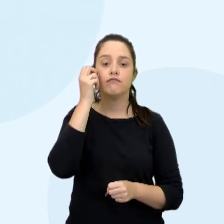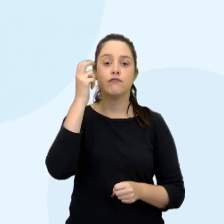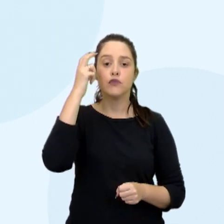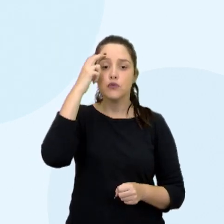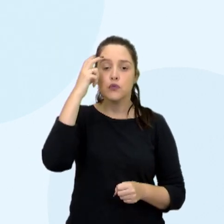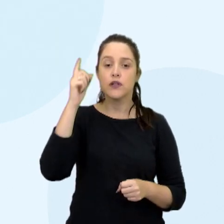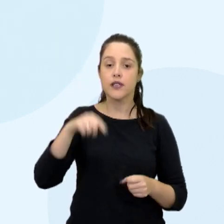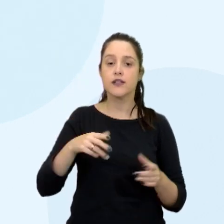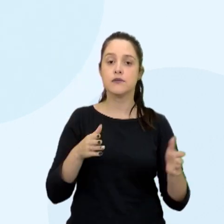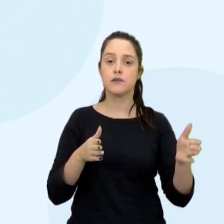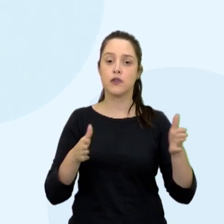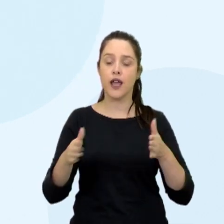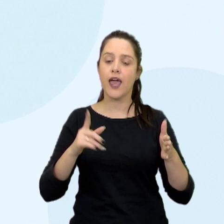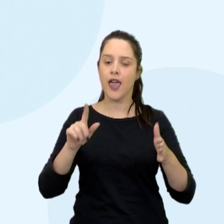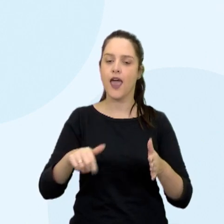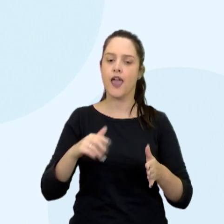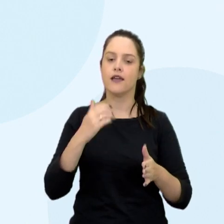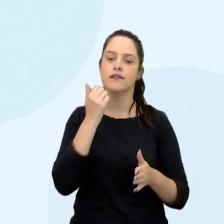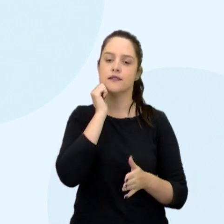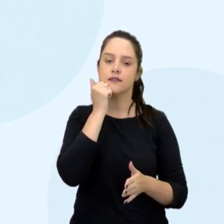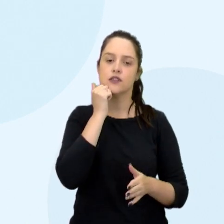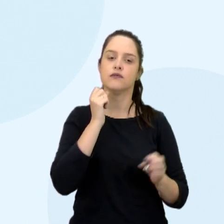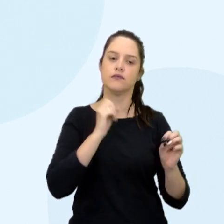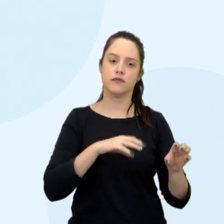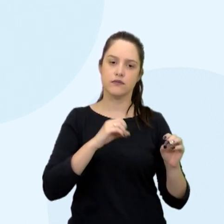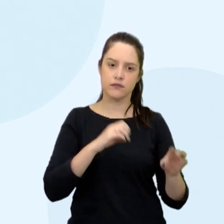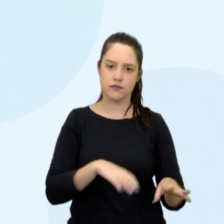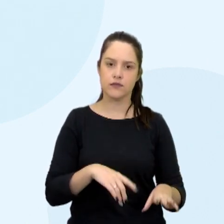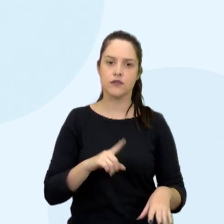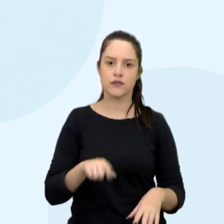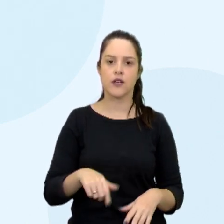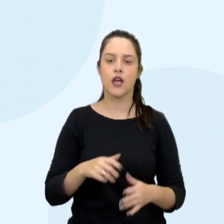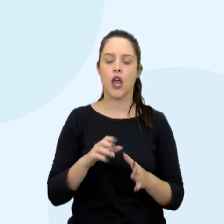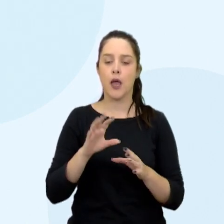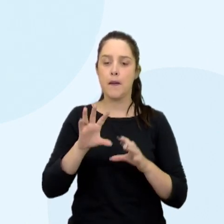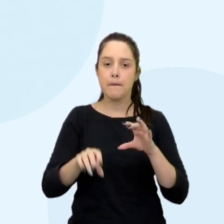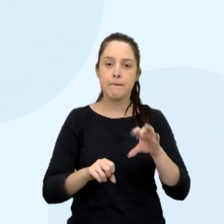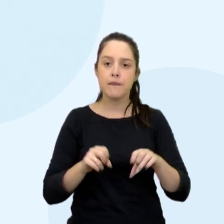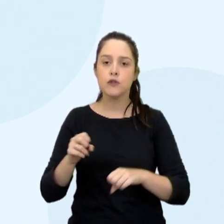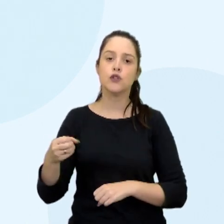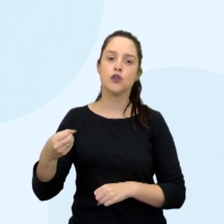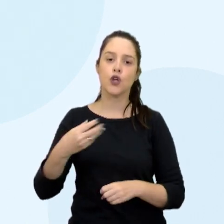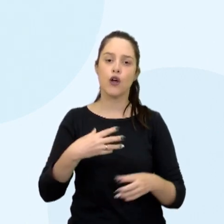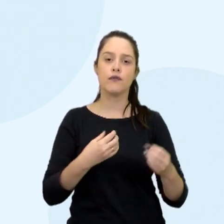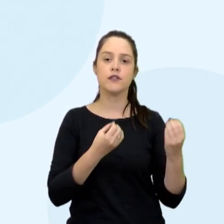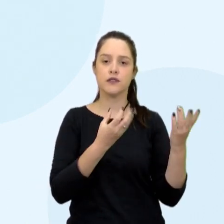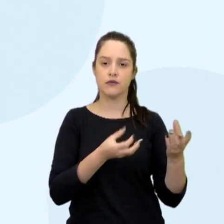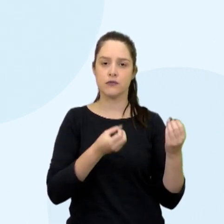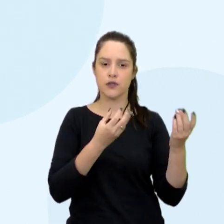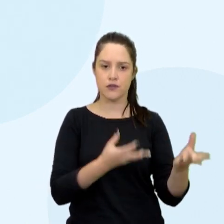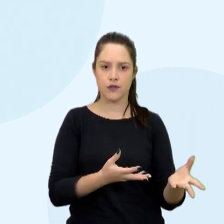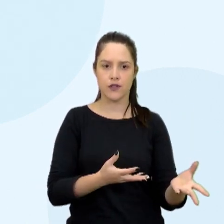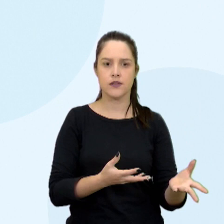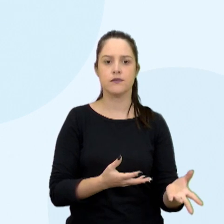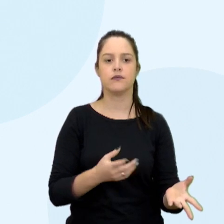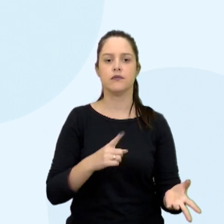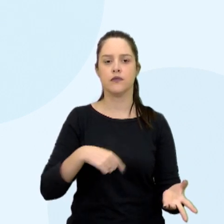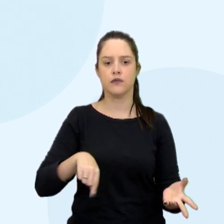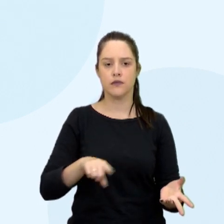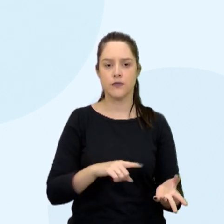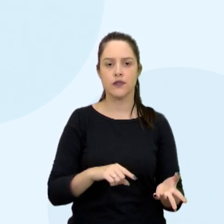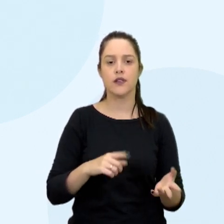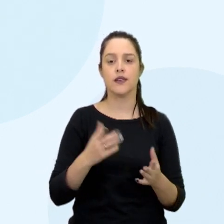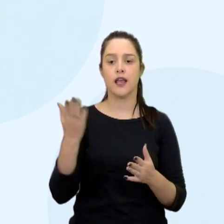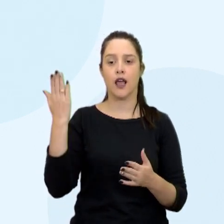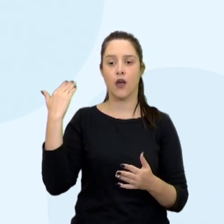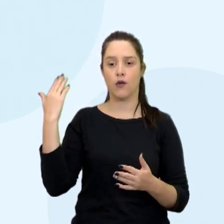é investigação científica. É pesquisar, é ir em busca de novas informações. Fazendo já um link com a aula